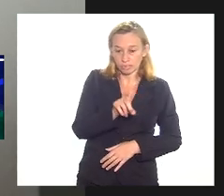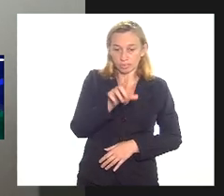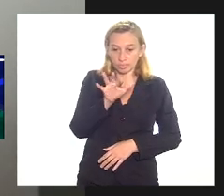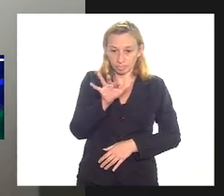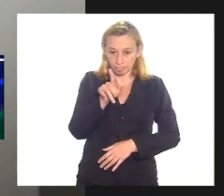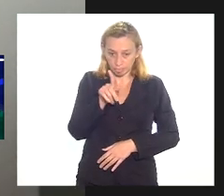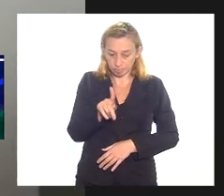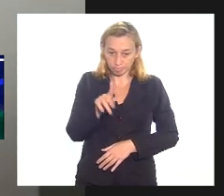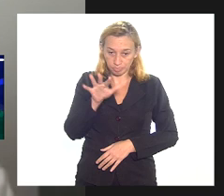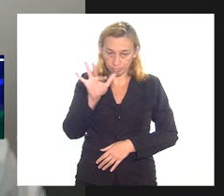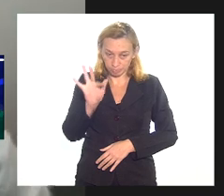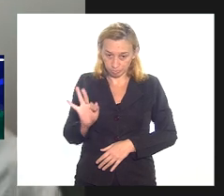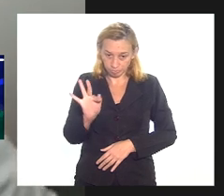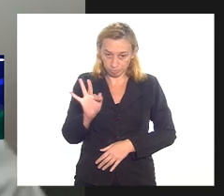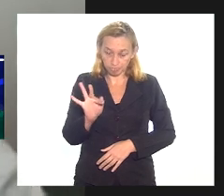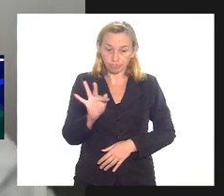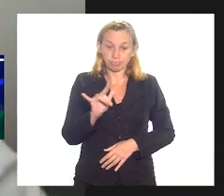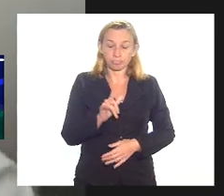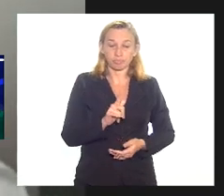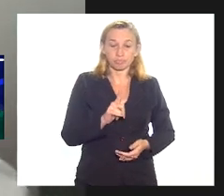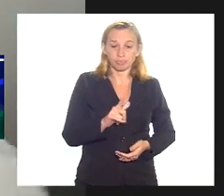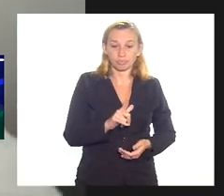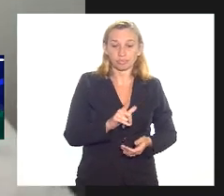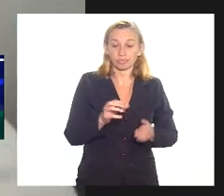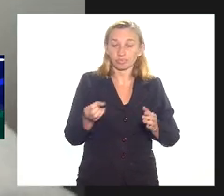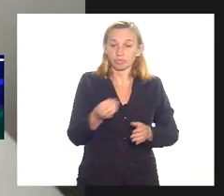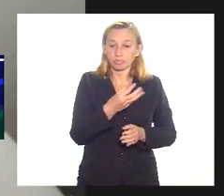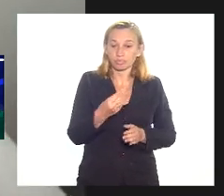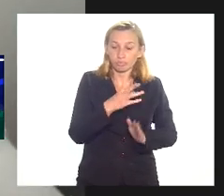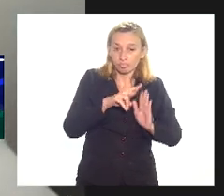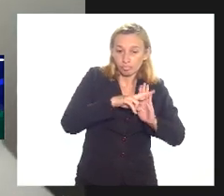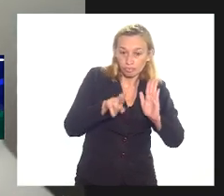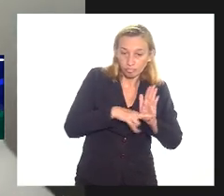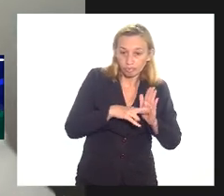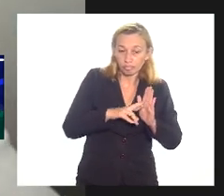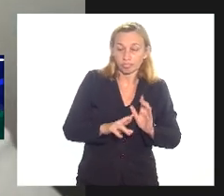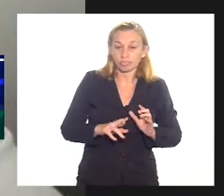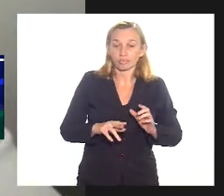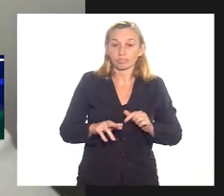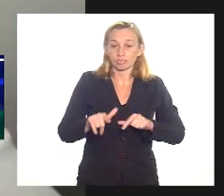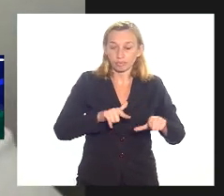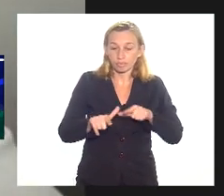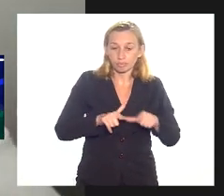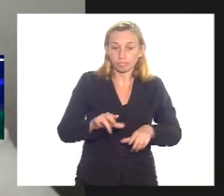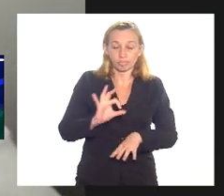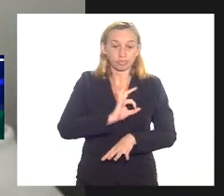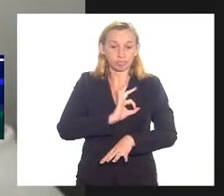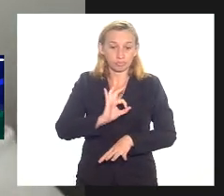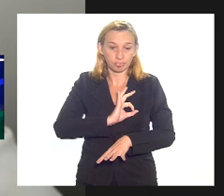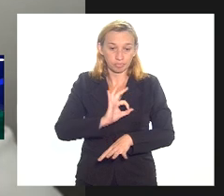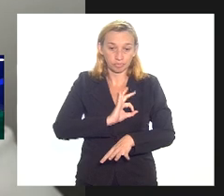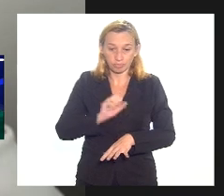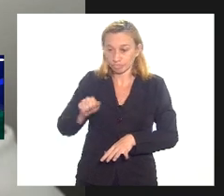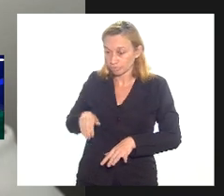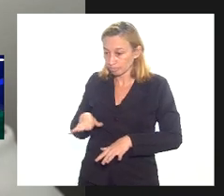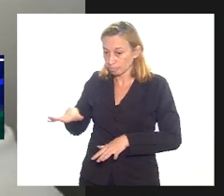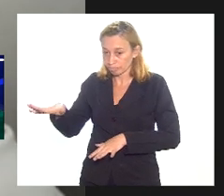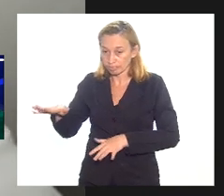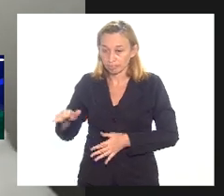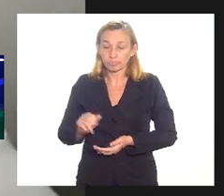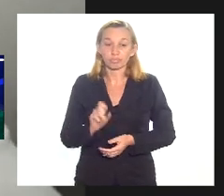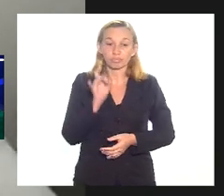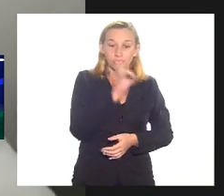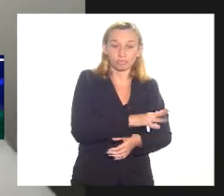aí a suspensão com novos critérios para operações policiais em favelas e periferias. Na última semana,